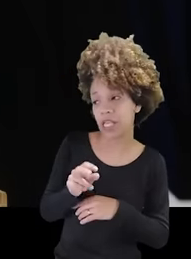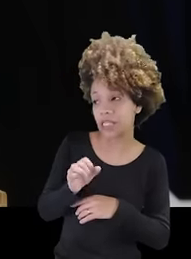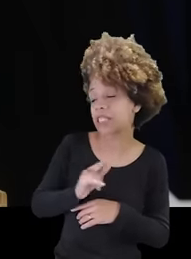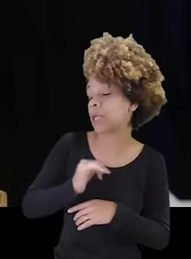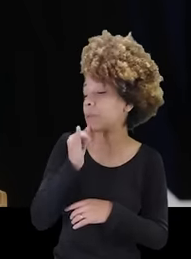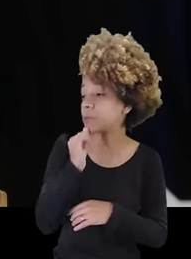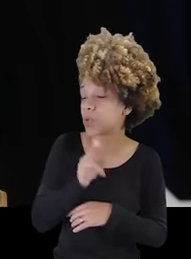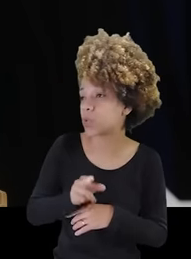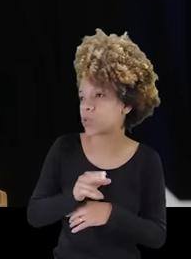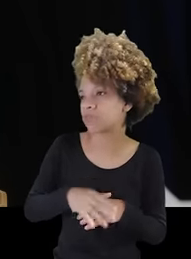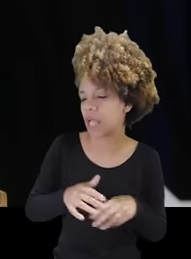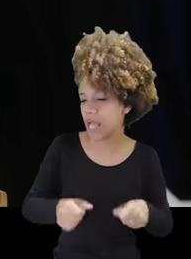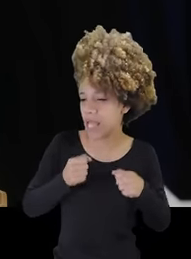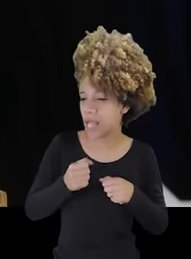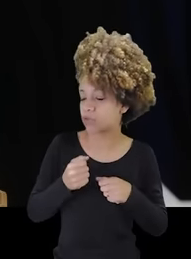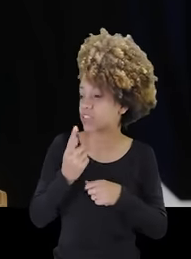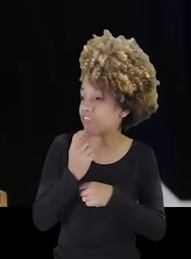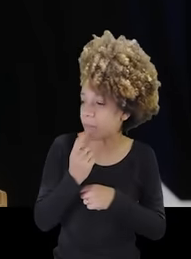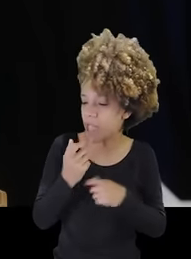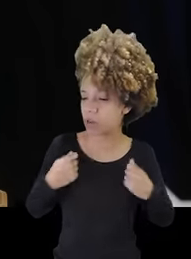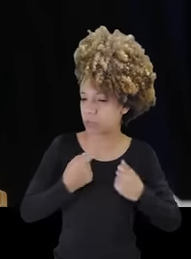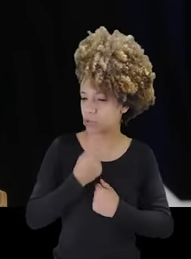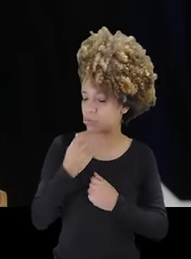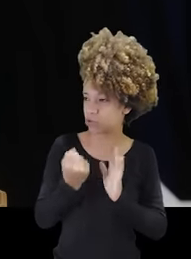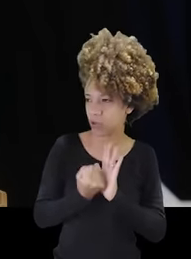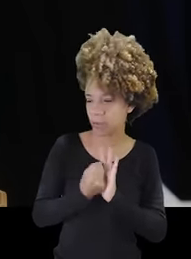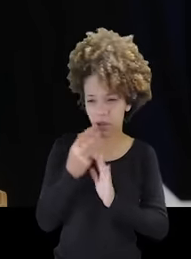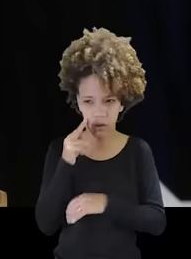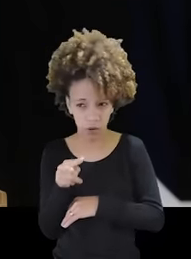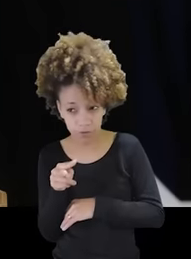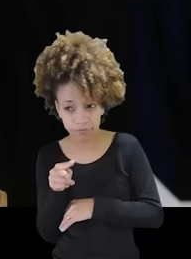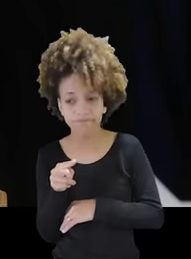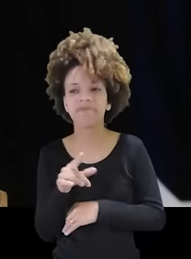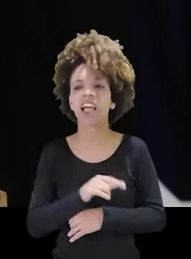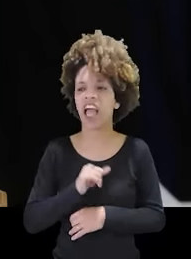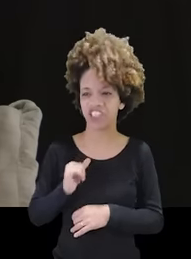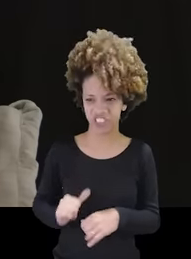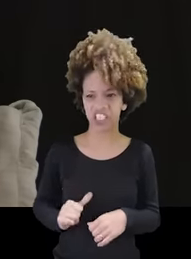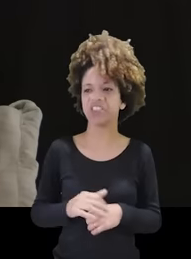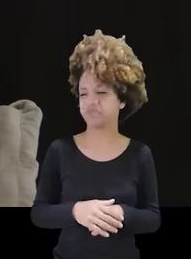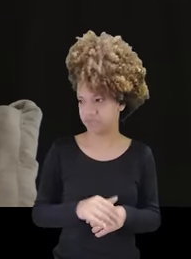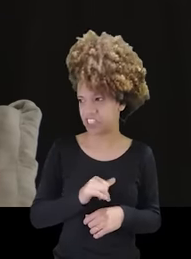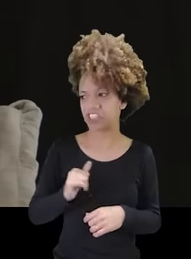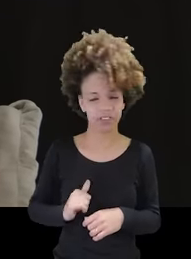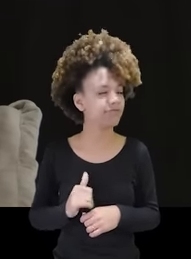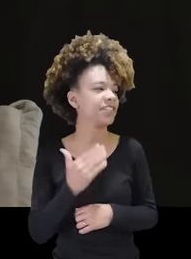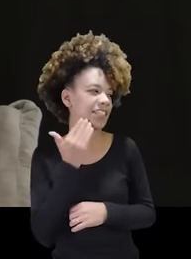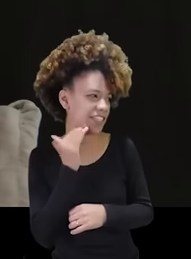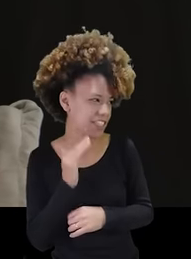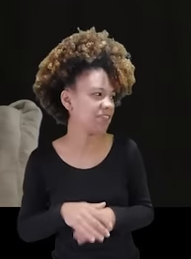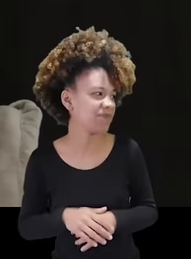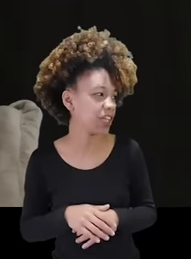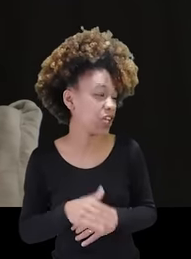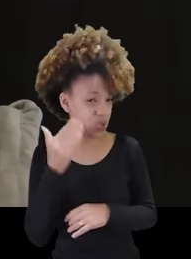tem alguém por exemplo usando calça vermelha e moletom vermelho de uma marca eu eu assumo que é chinês geralmente entendi entendi